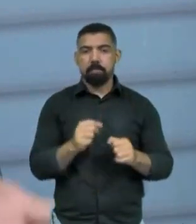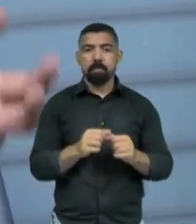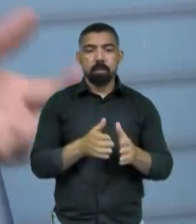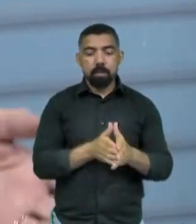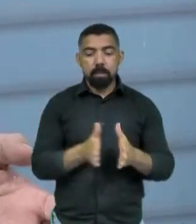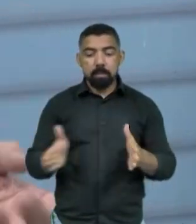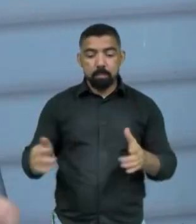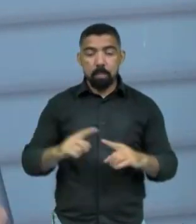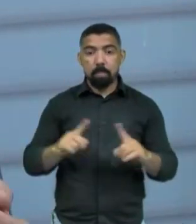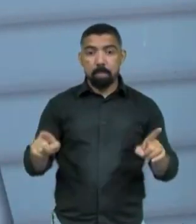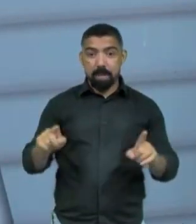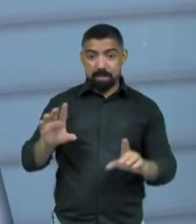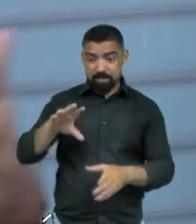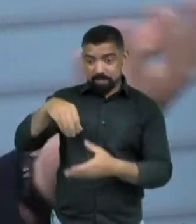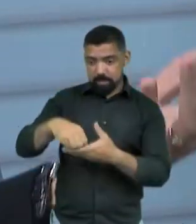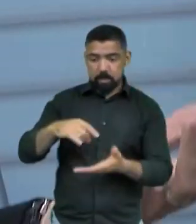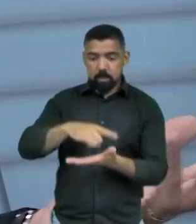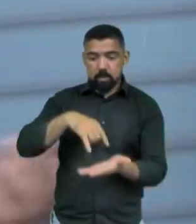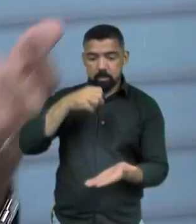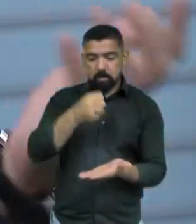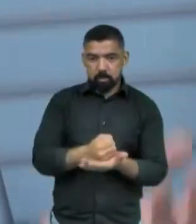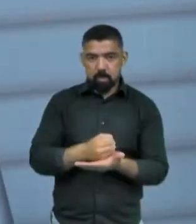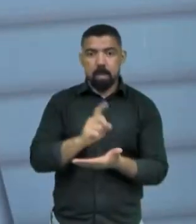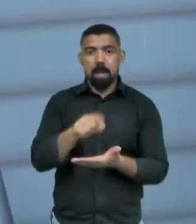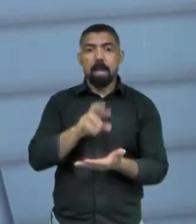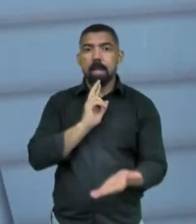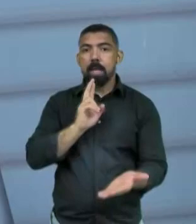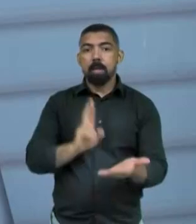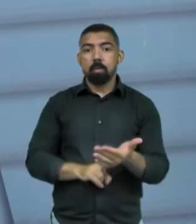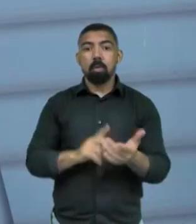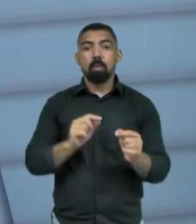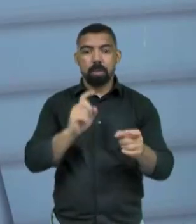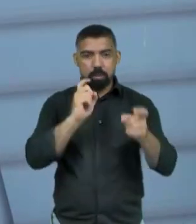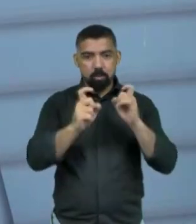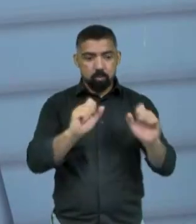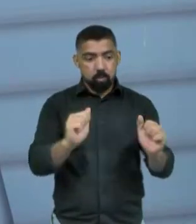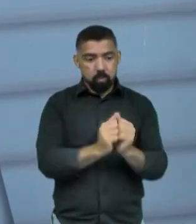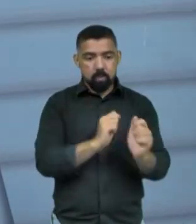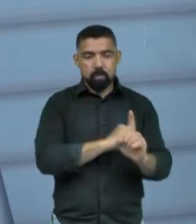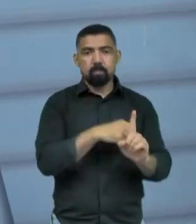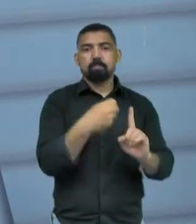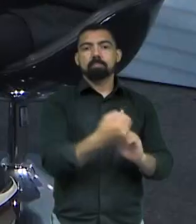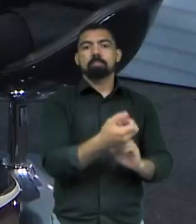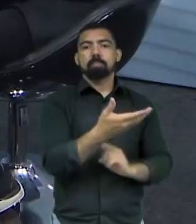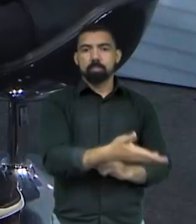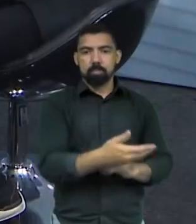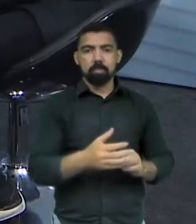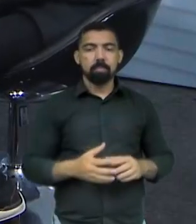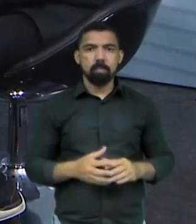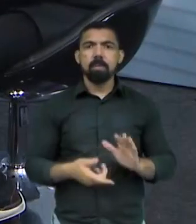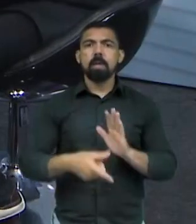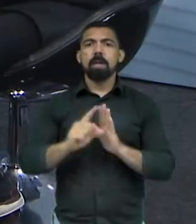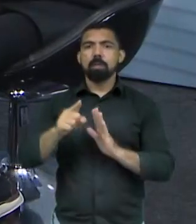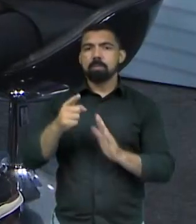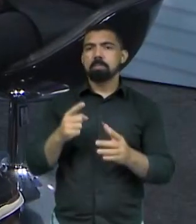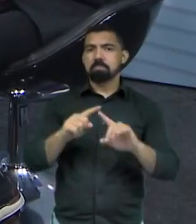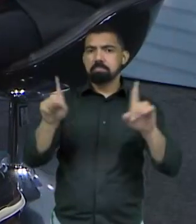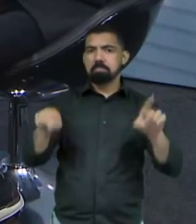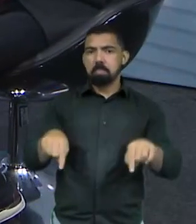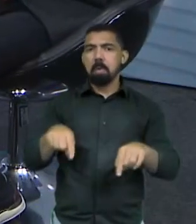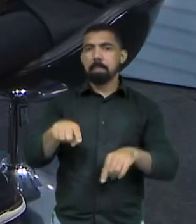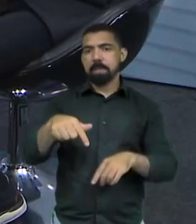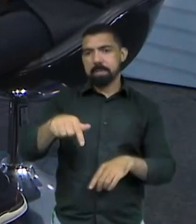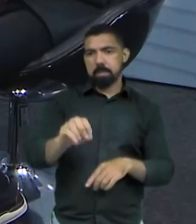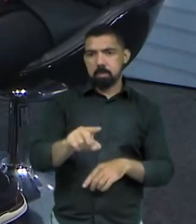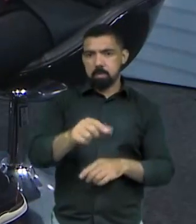está lá refletido é fruto das discussões com a sociedade. Uhum. Né? Então, acho e que o que o senhor disse aqui em outros programas que fizemos, que o